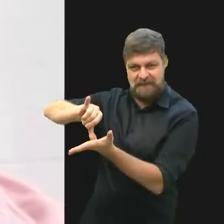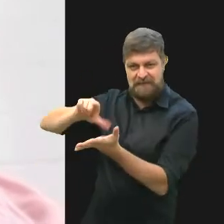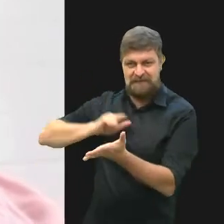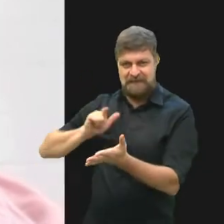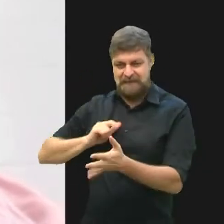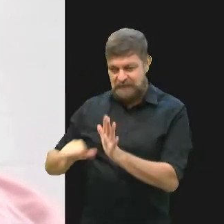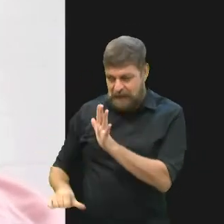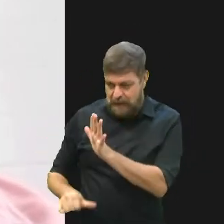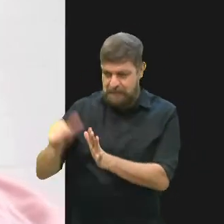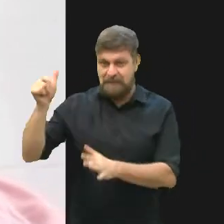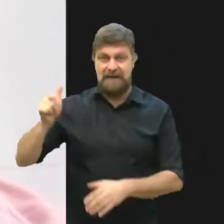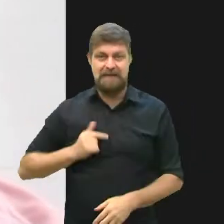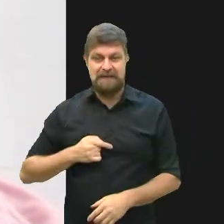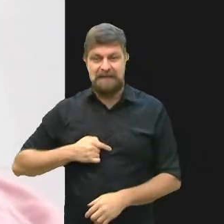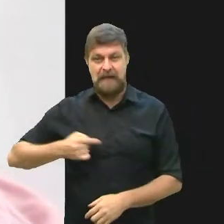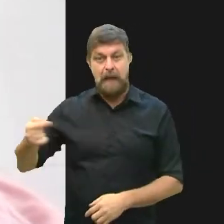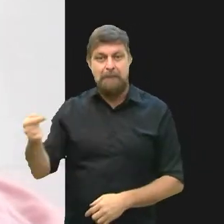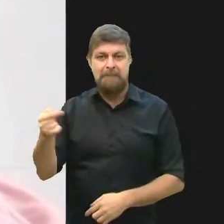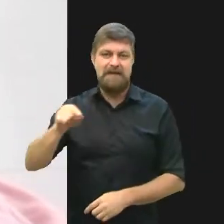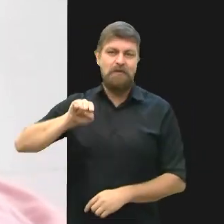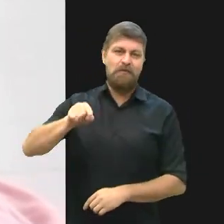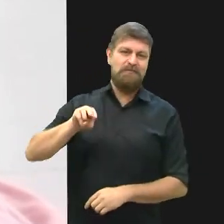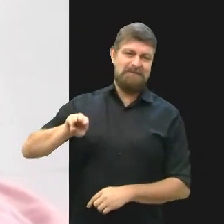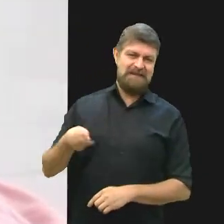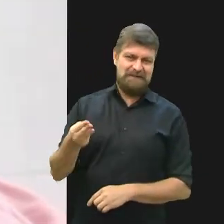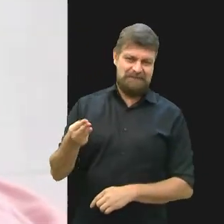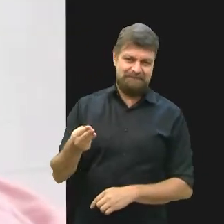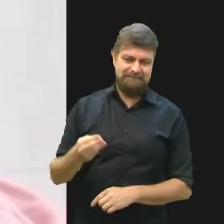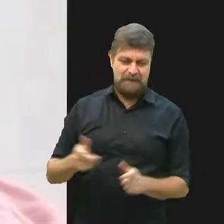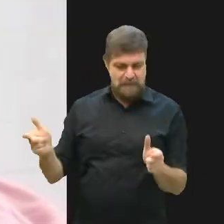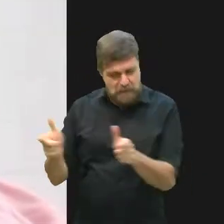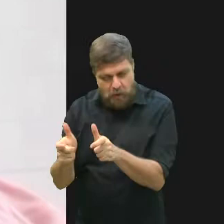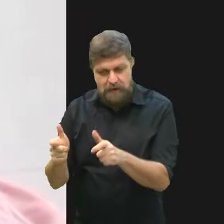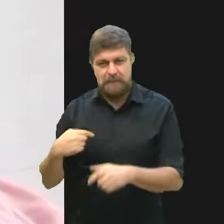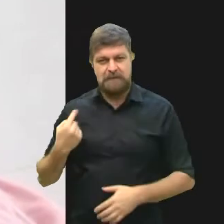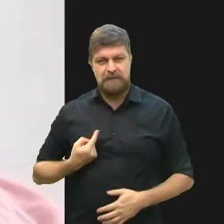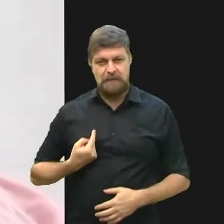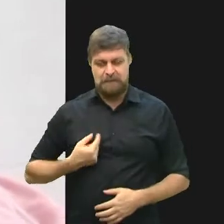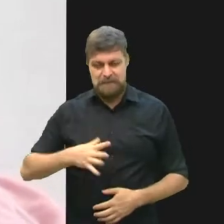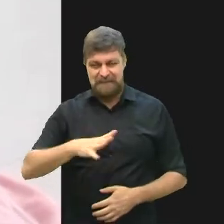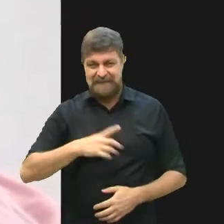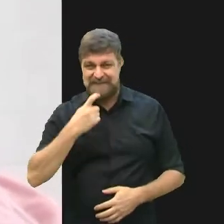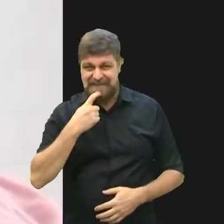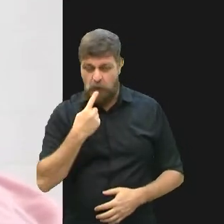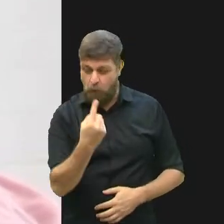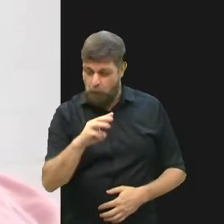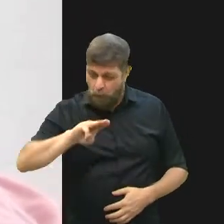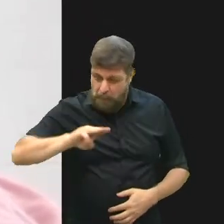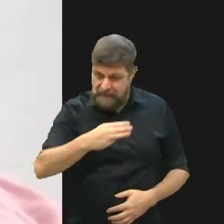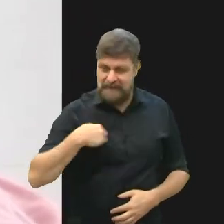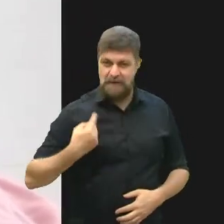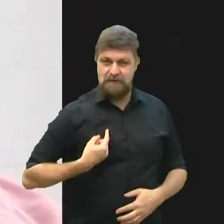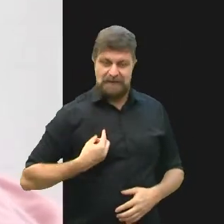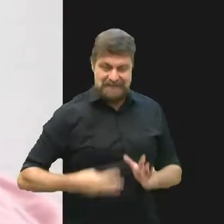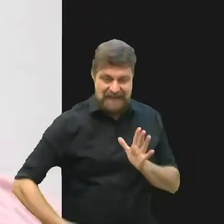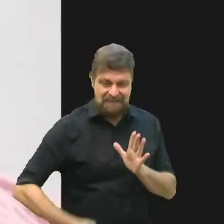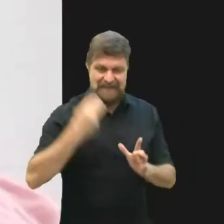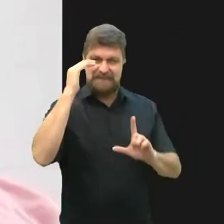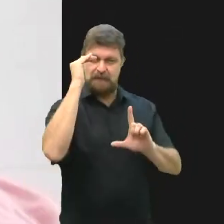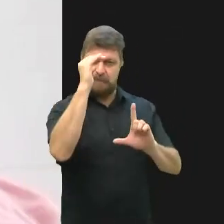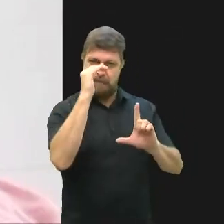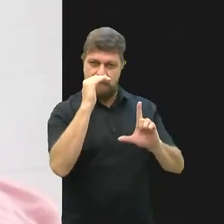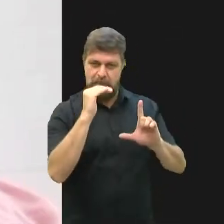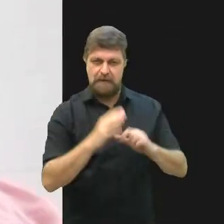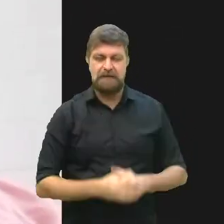nossa frente, mas tem menos de 1 milhão de habitantes. Então, entre as cidades com mais de 1 milhão de habitantes, nós estamos em terceiro lugar. Entre